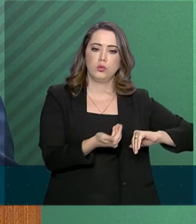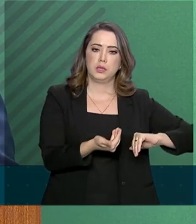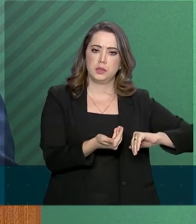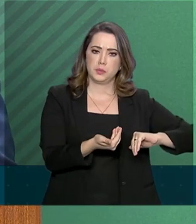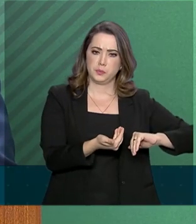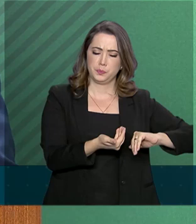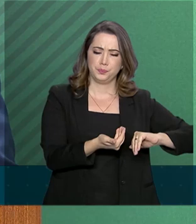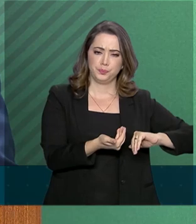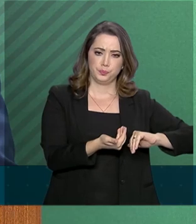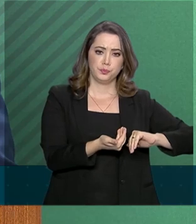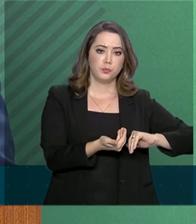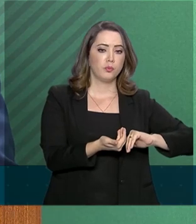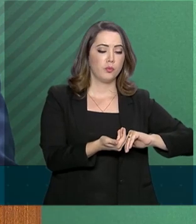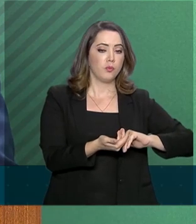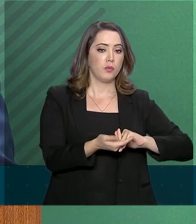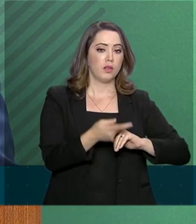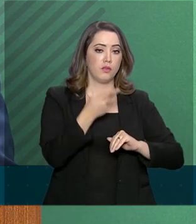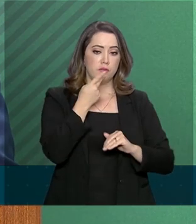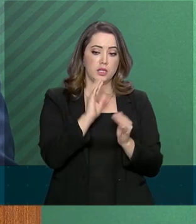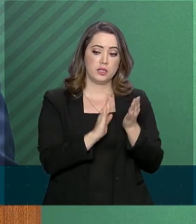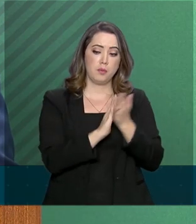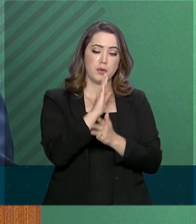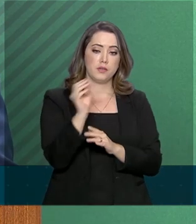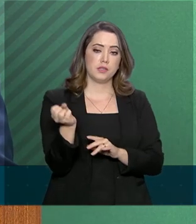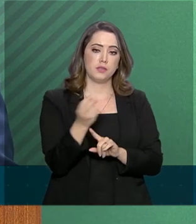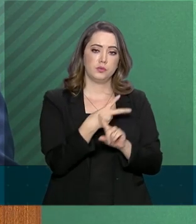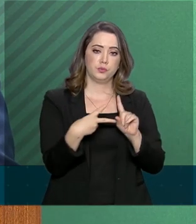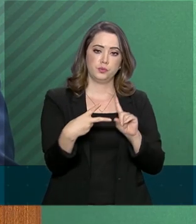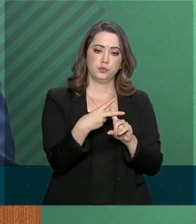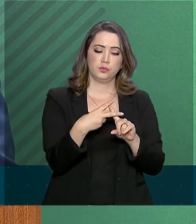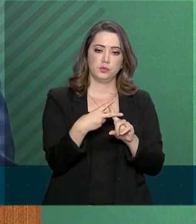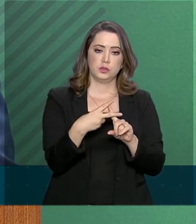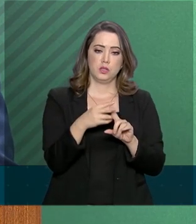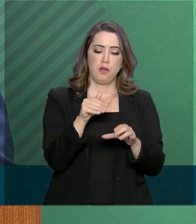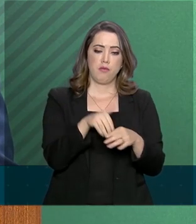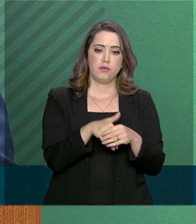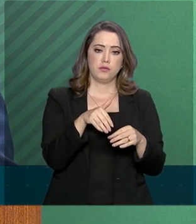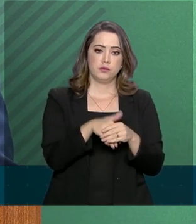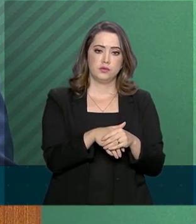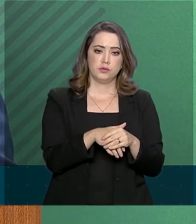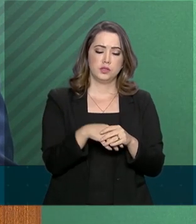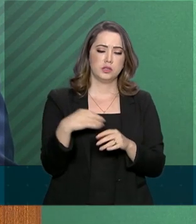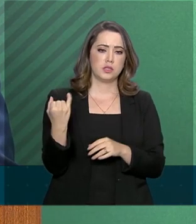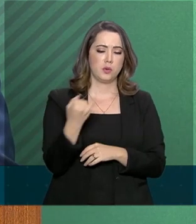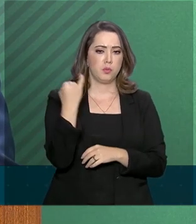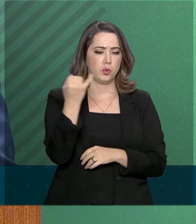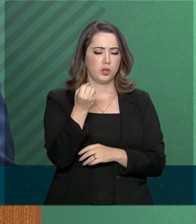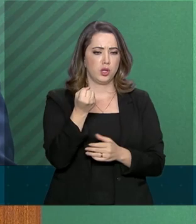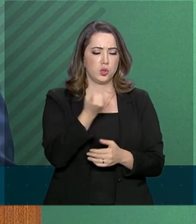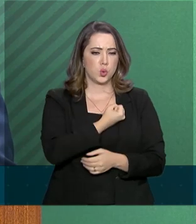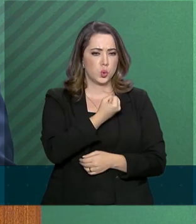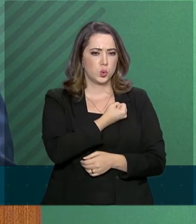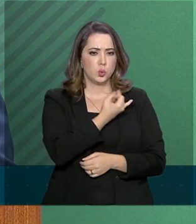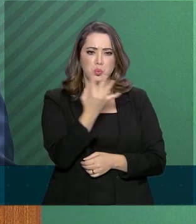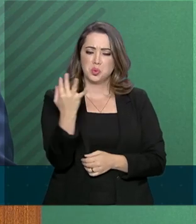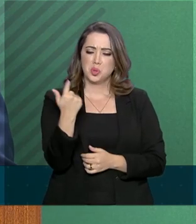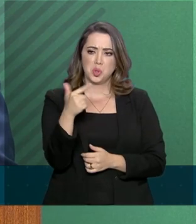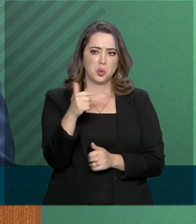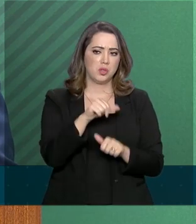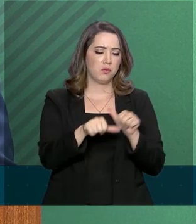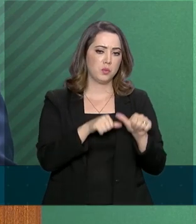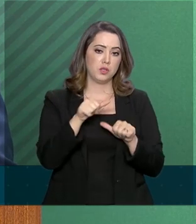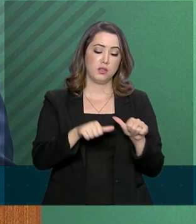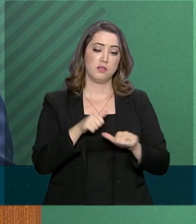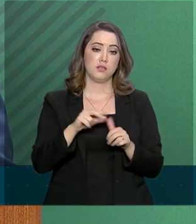no tocante à aprovação da nova previdência a votação expressiva e sem mudanças